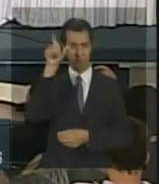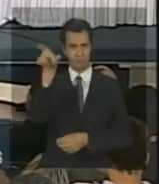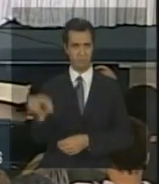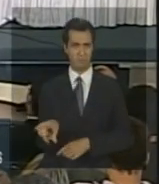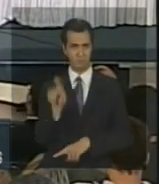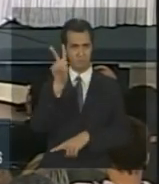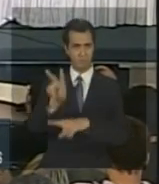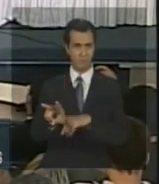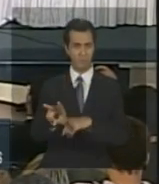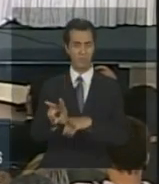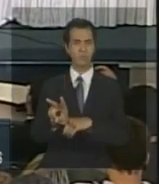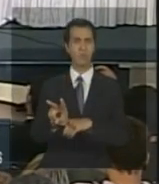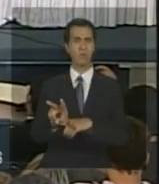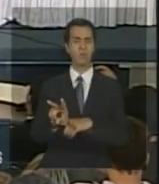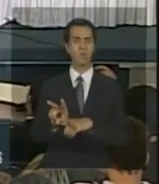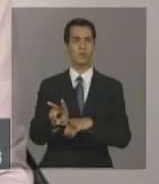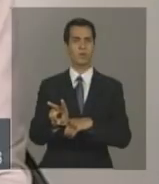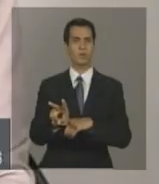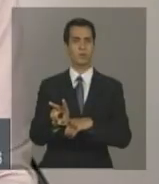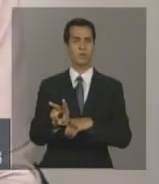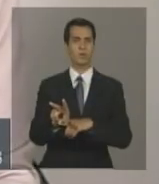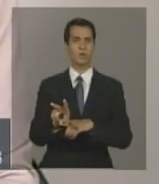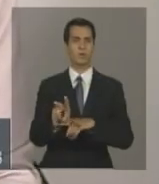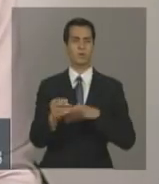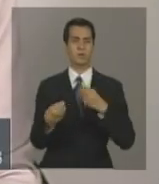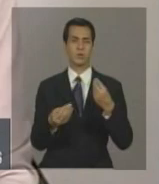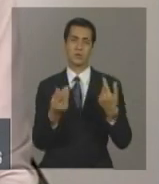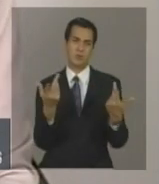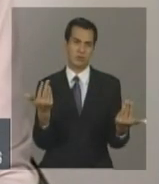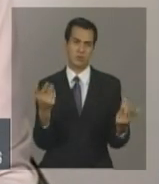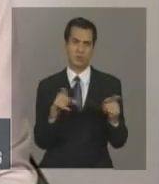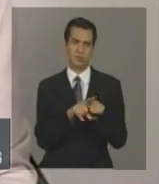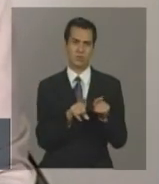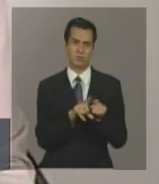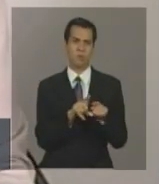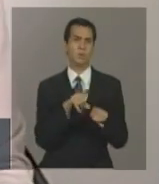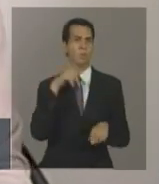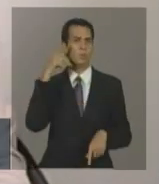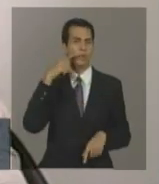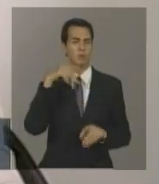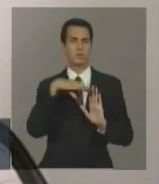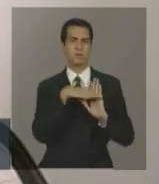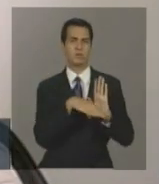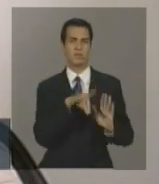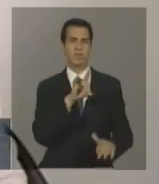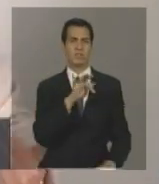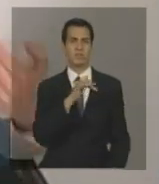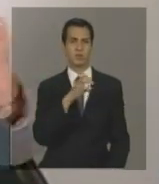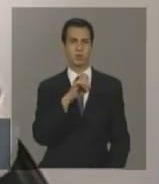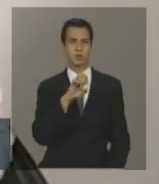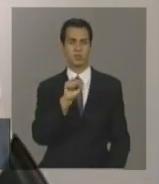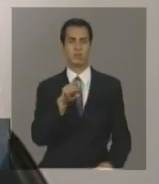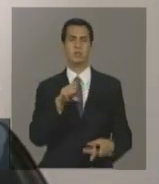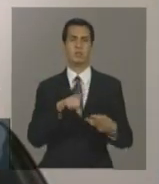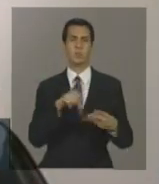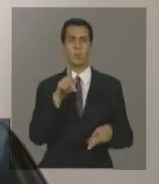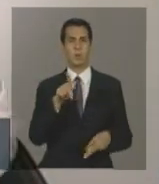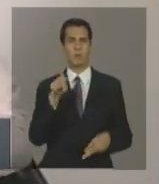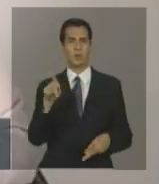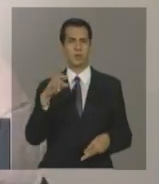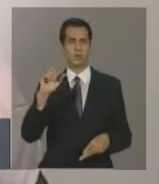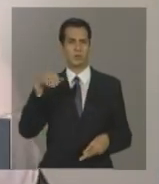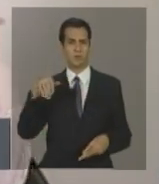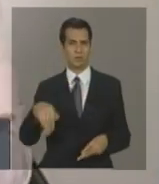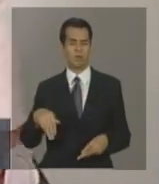no programa de proteção, assim como na política de defensores ou no PPCAM, exige de nós